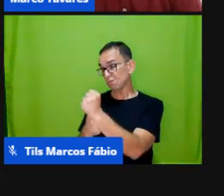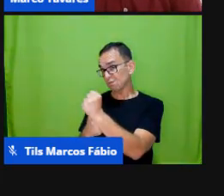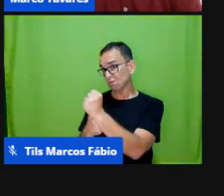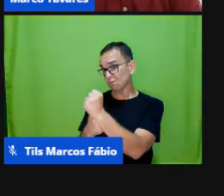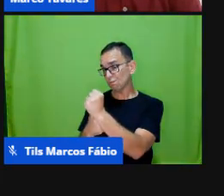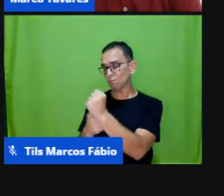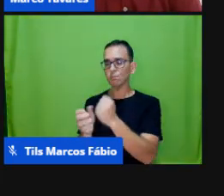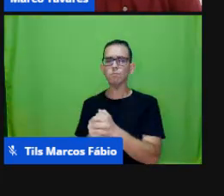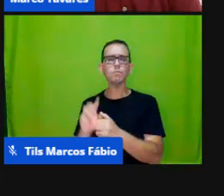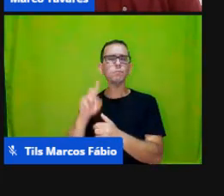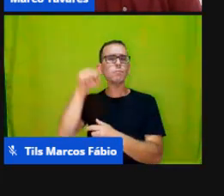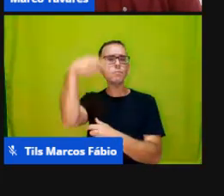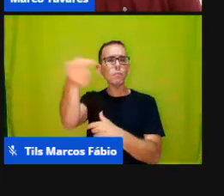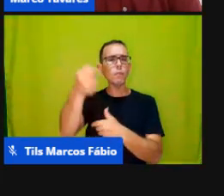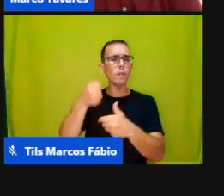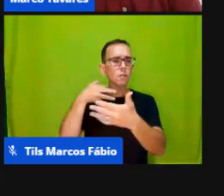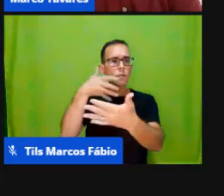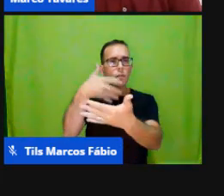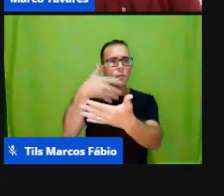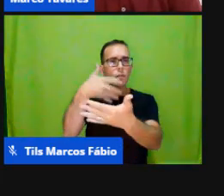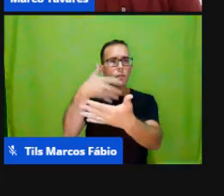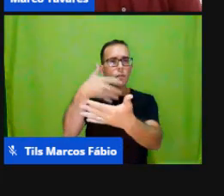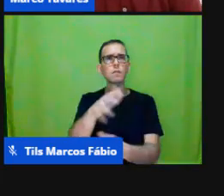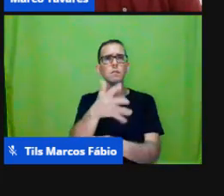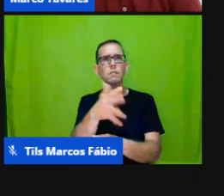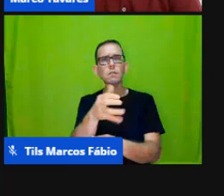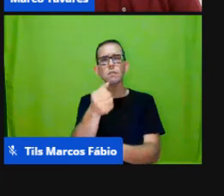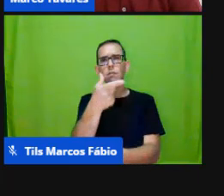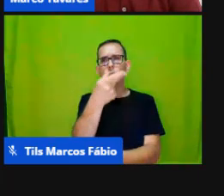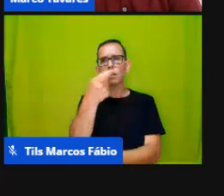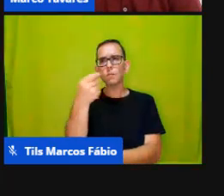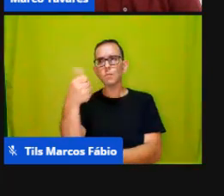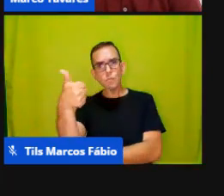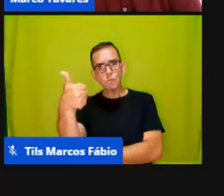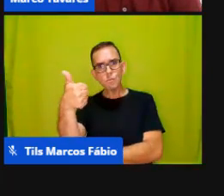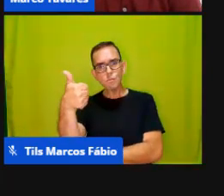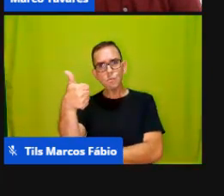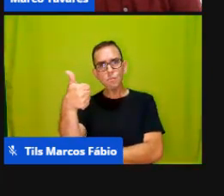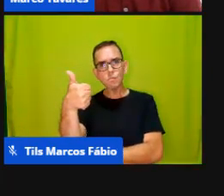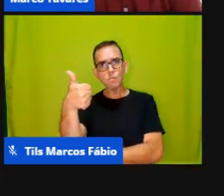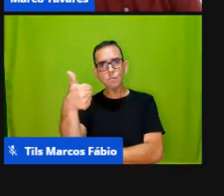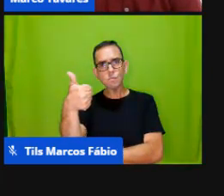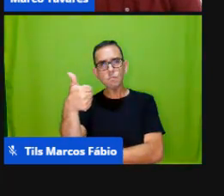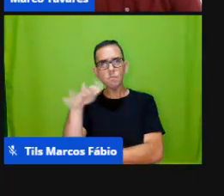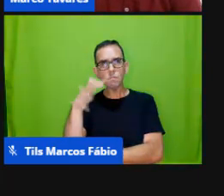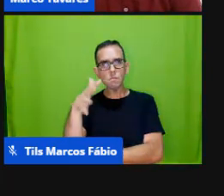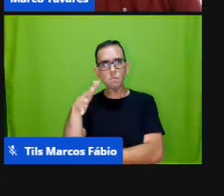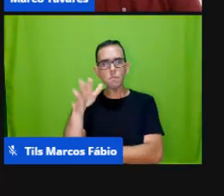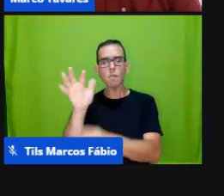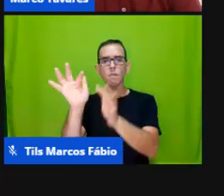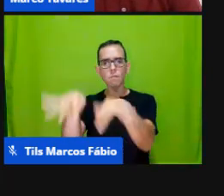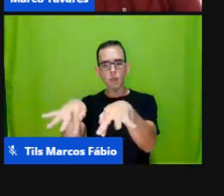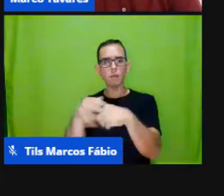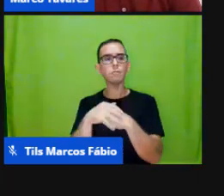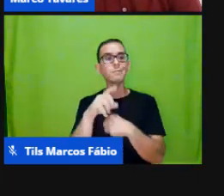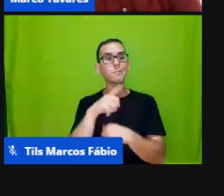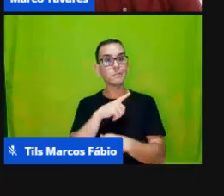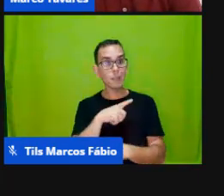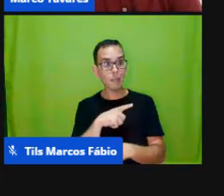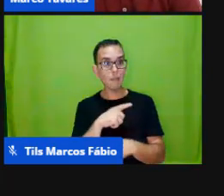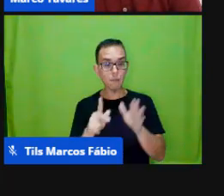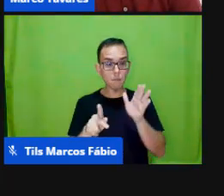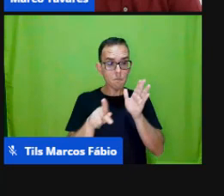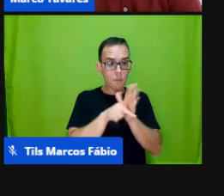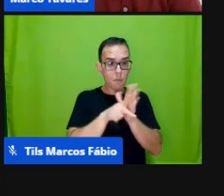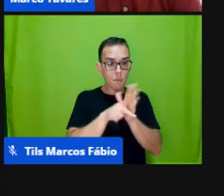Muito tempo depois, já no ano de 2001, final de 2001, já houve um movimento dos próprios